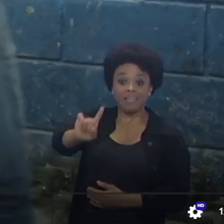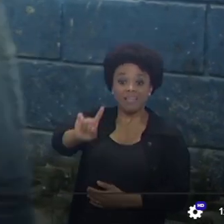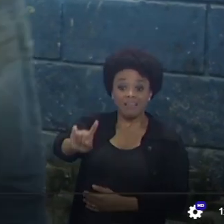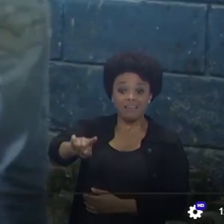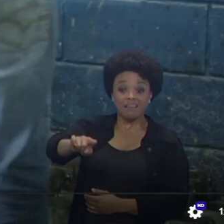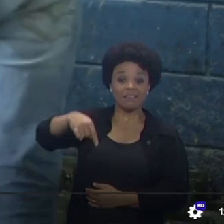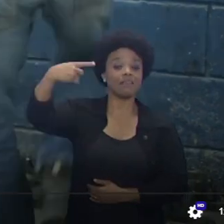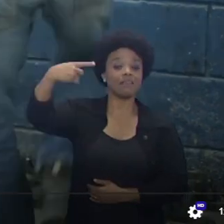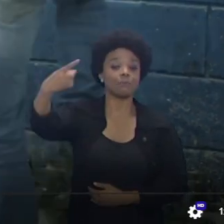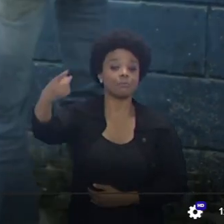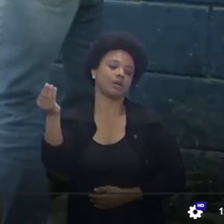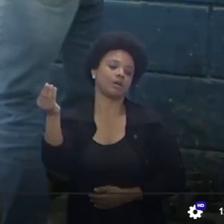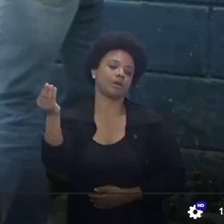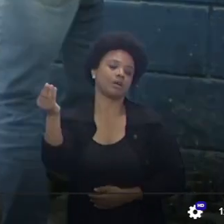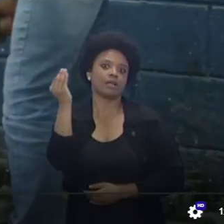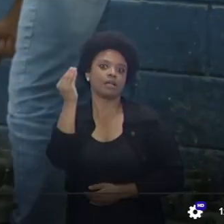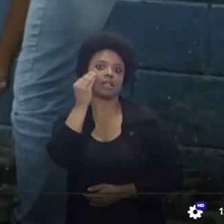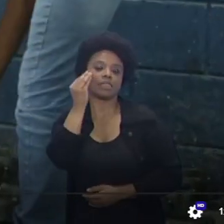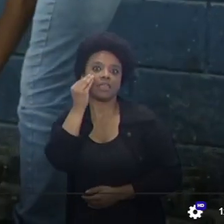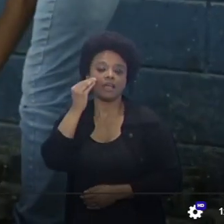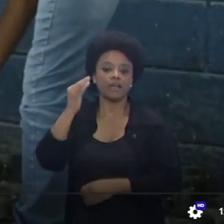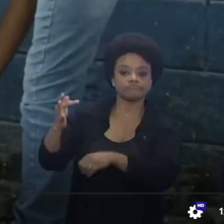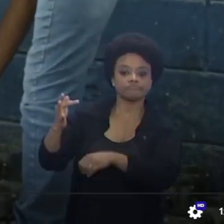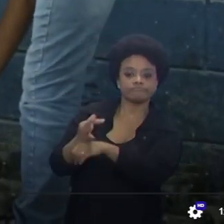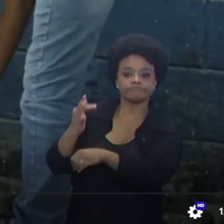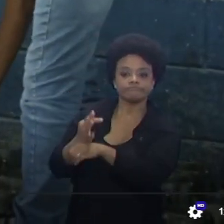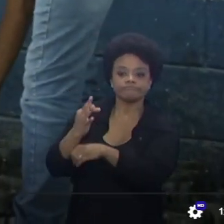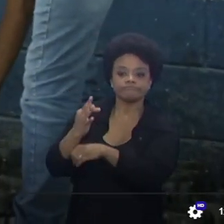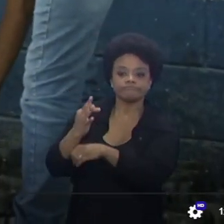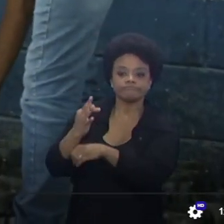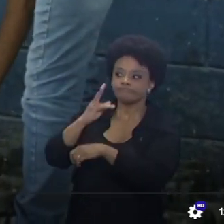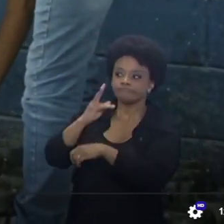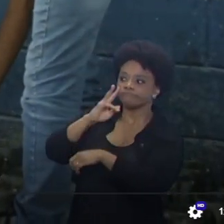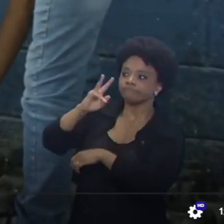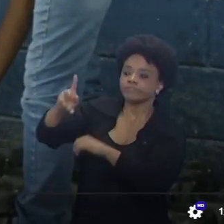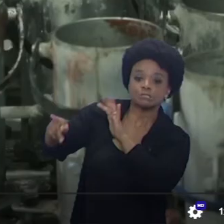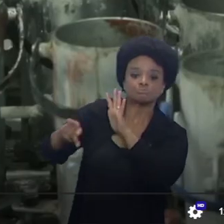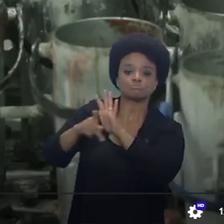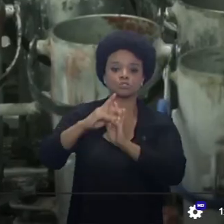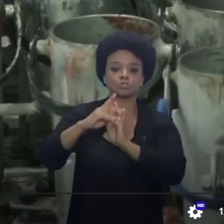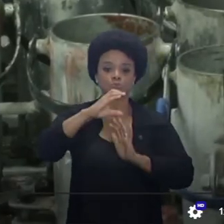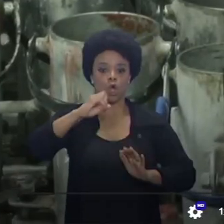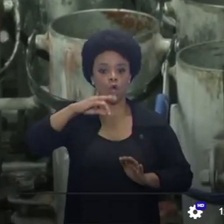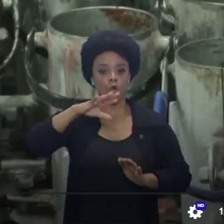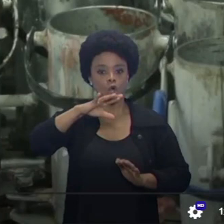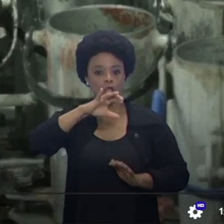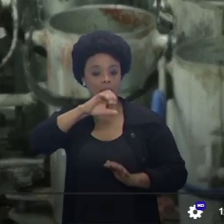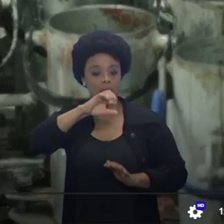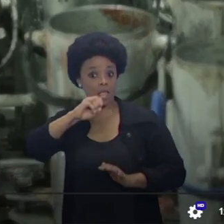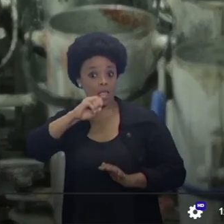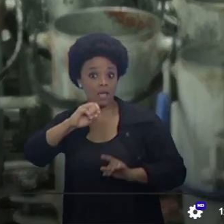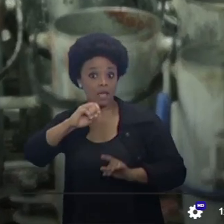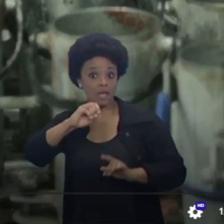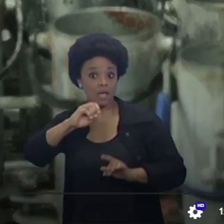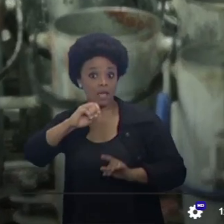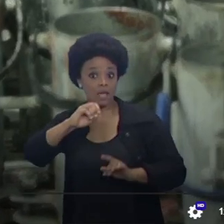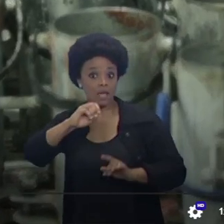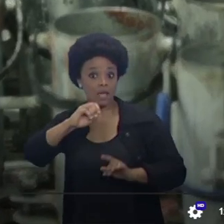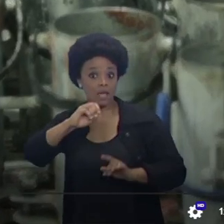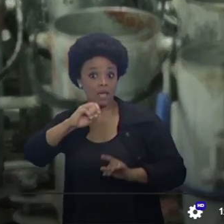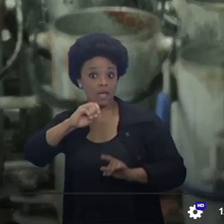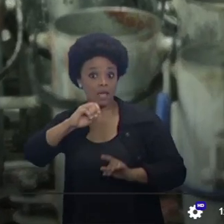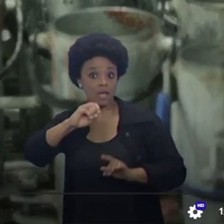testar a resistência à compressão do concreto. Vale lembrar ainda que todos esses